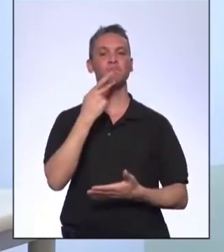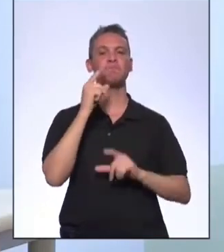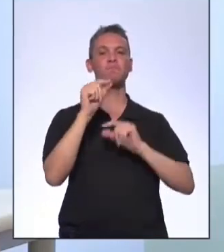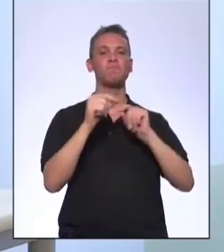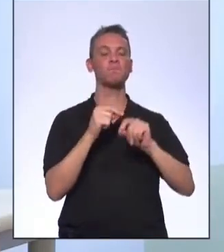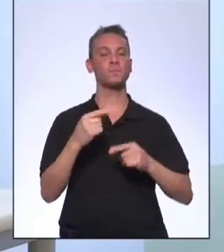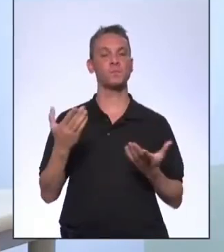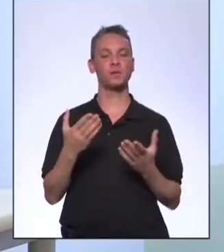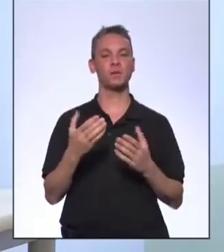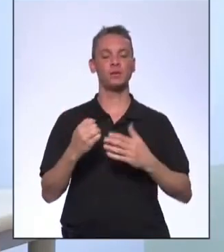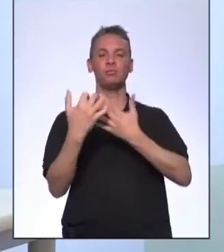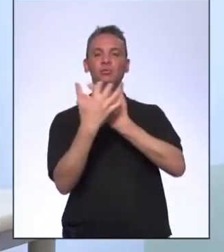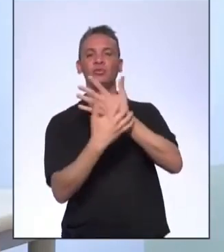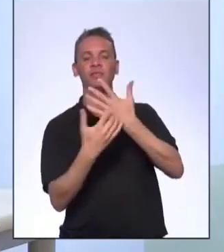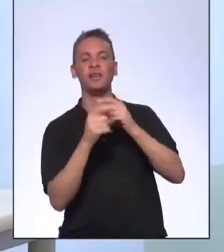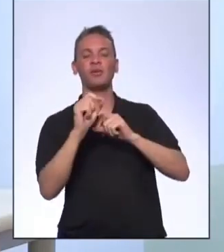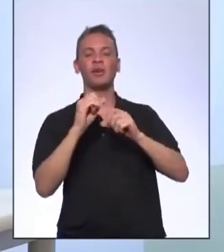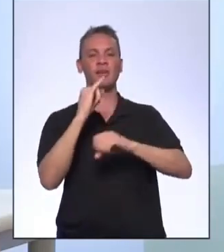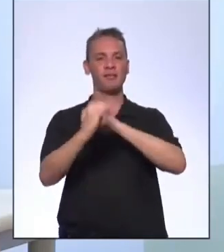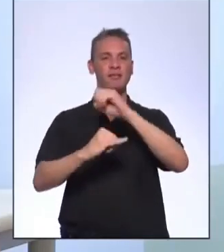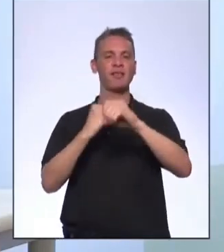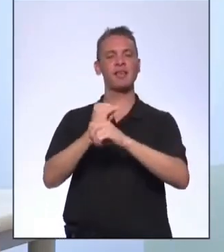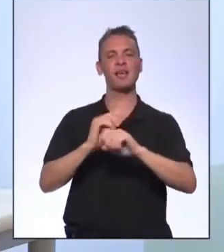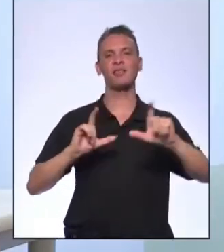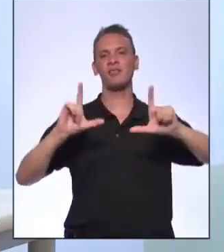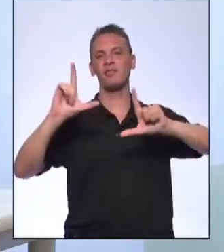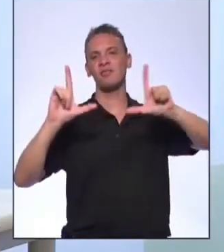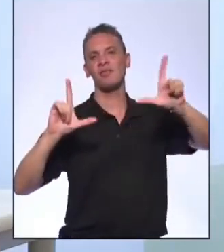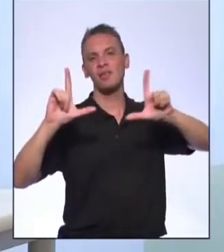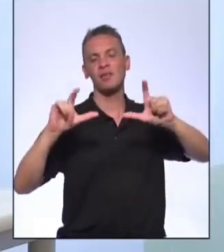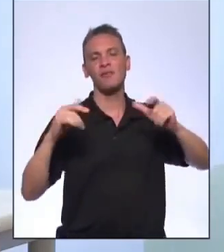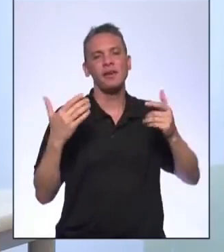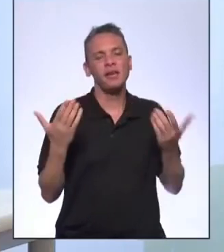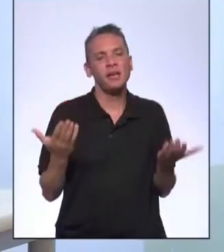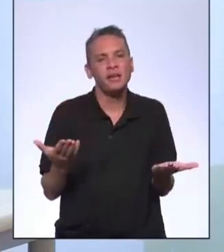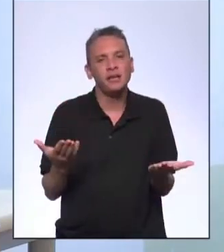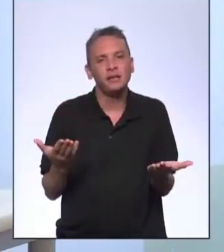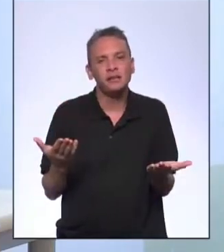meios digitais, internet, TV, digitais,